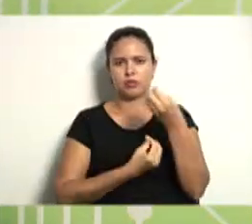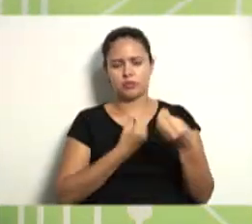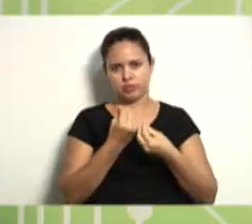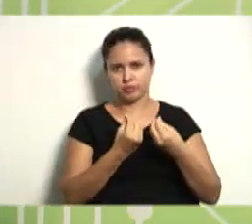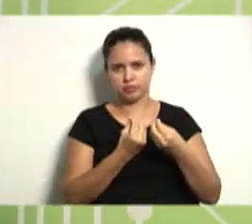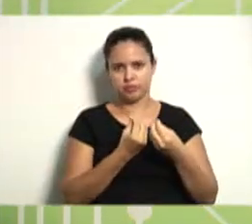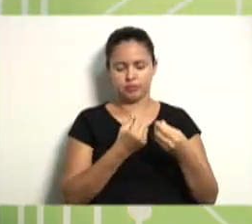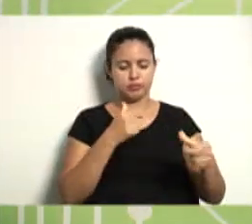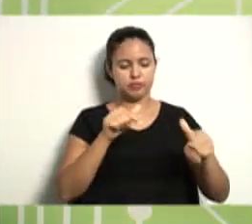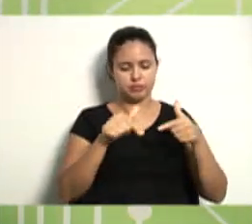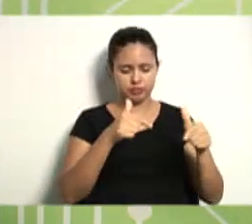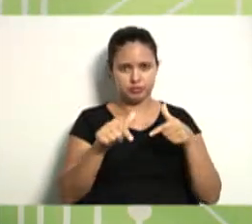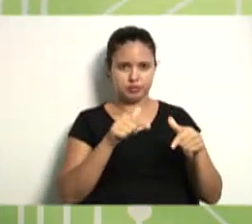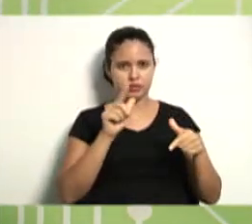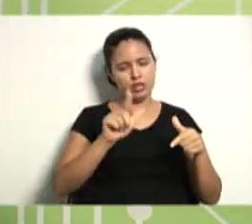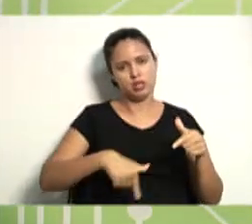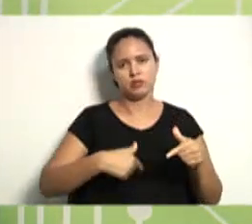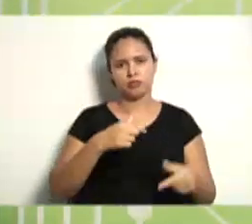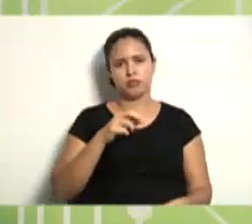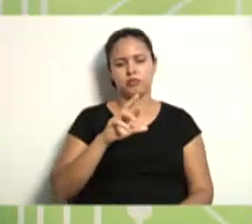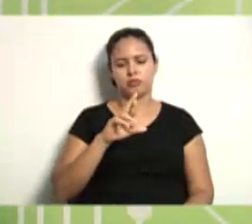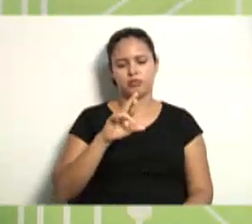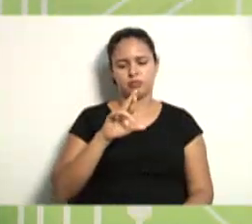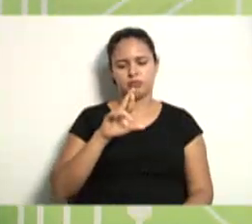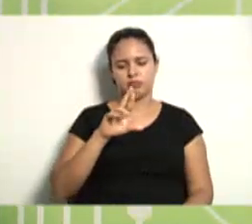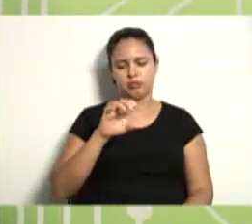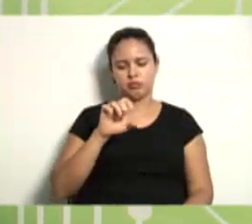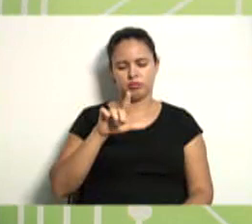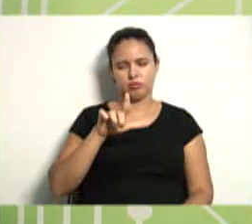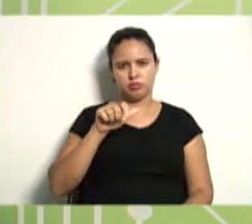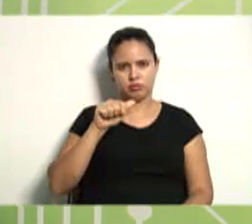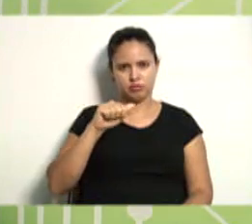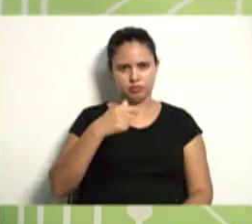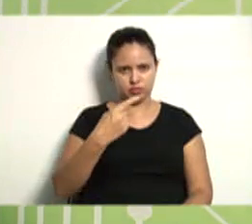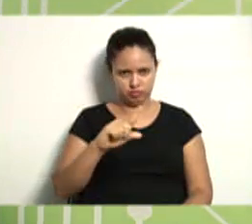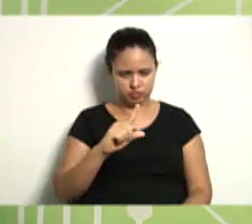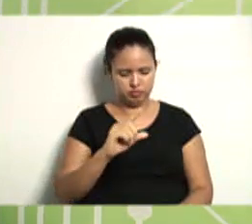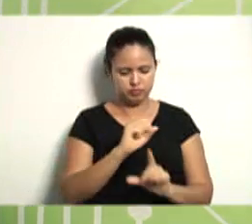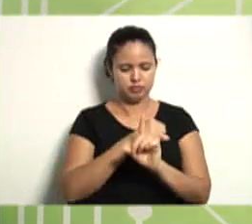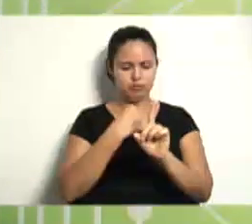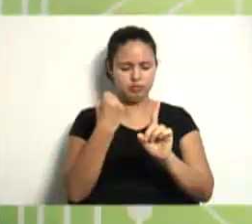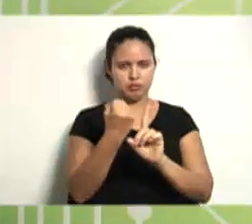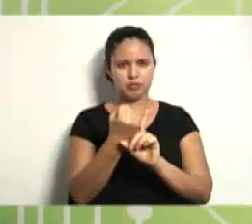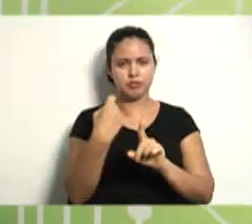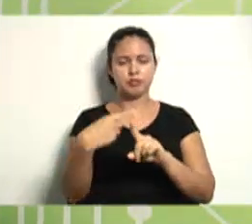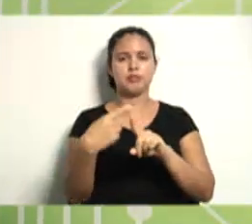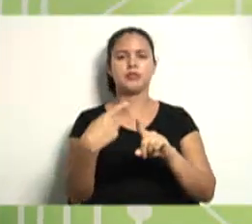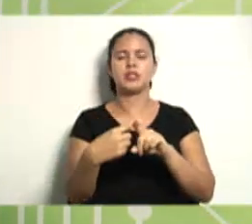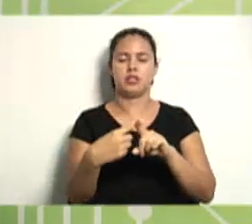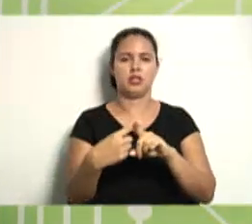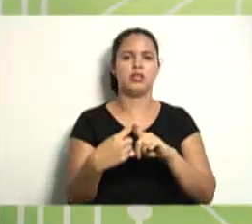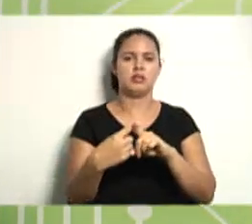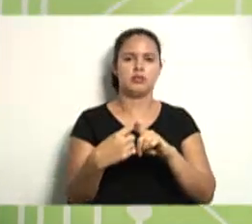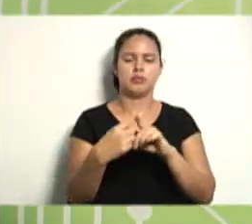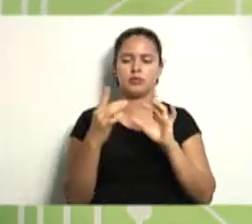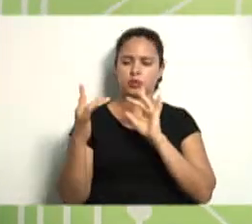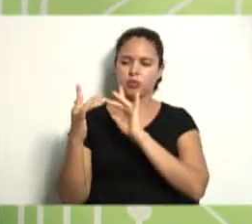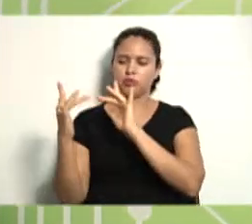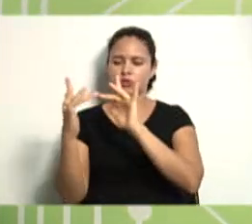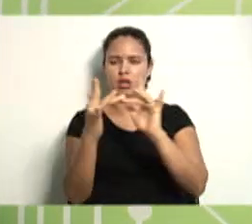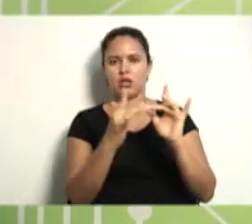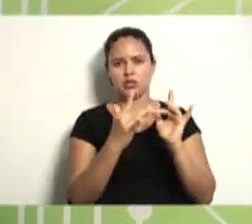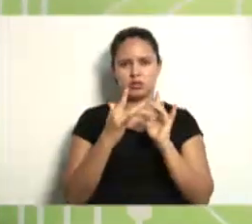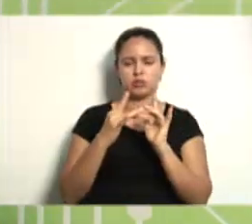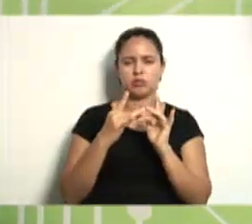é uma relação social porque ele é fruto da relação dos homens com os